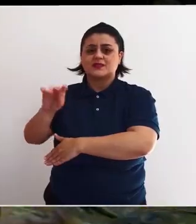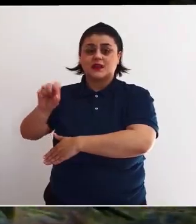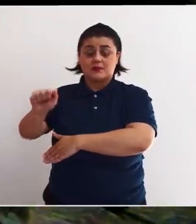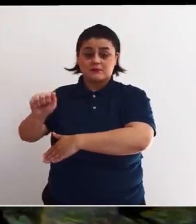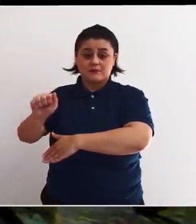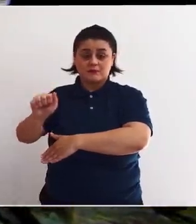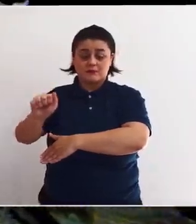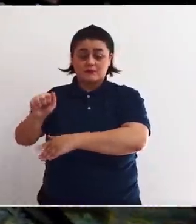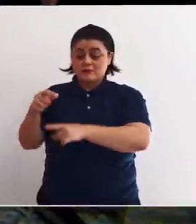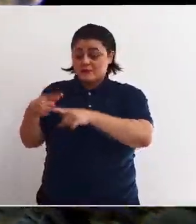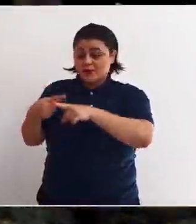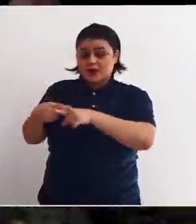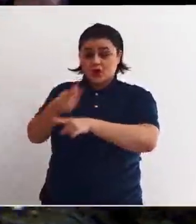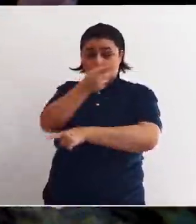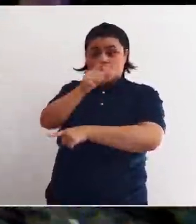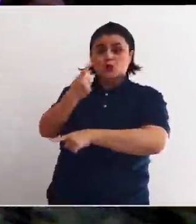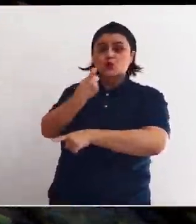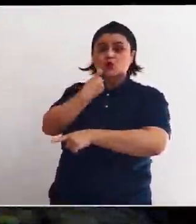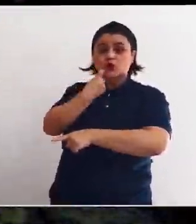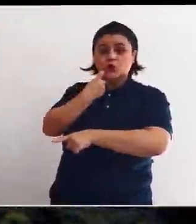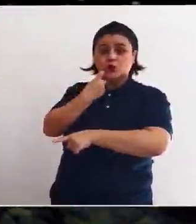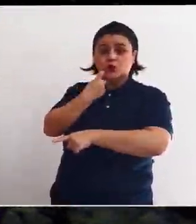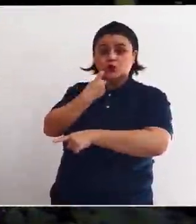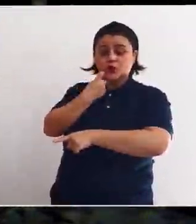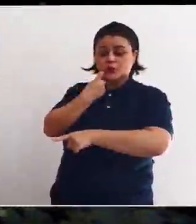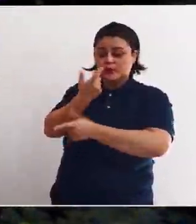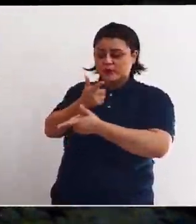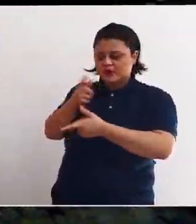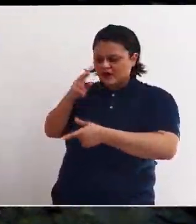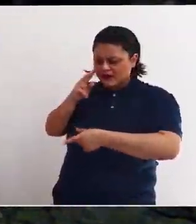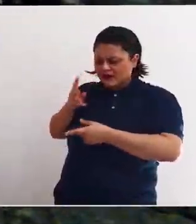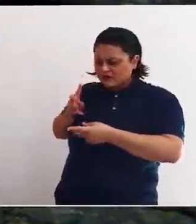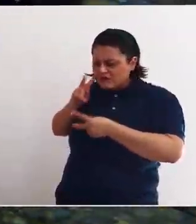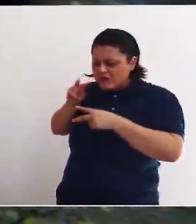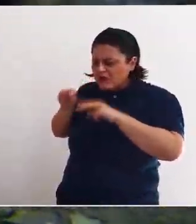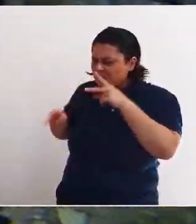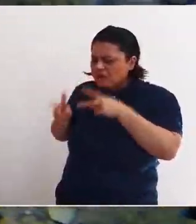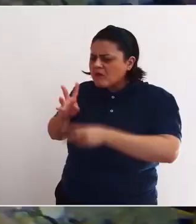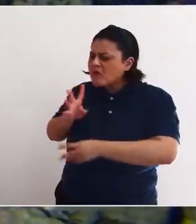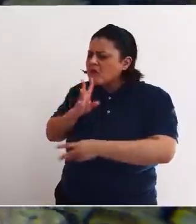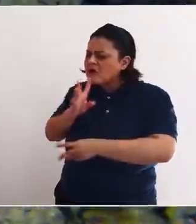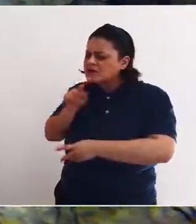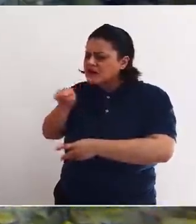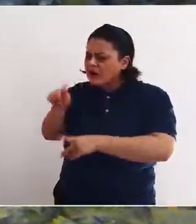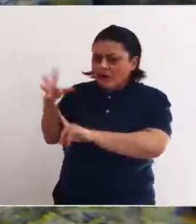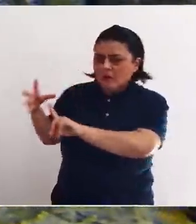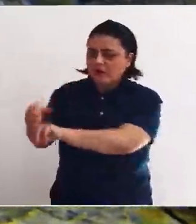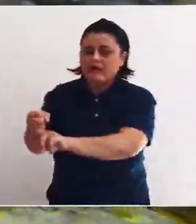demais espécies não o reconhecem como um predador e não esperam o seu ataque.